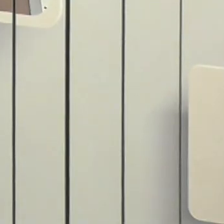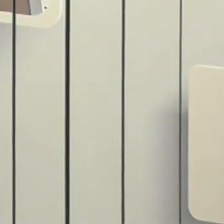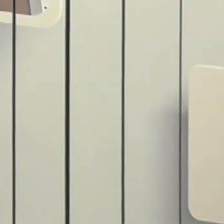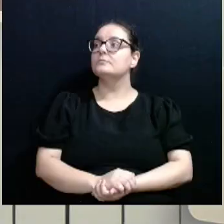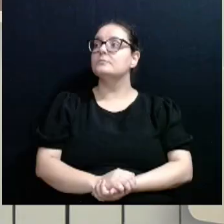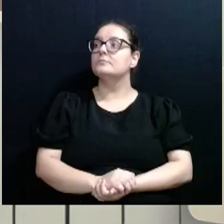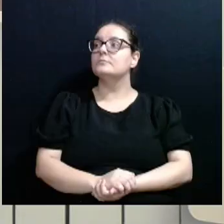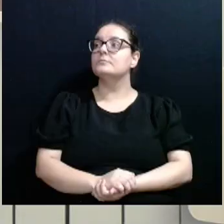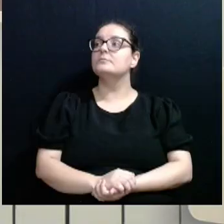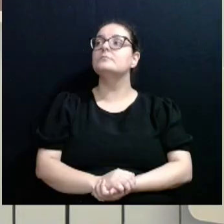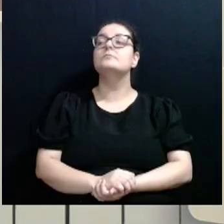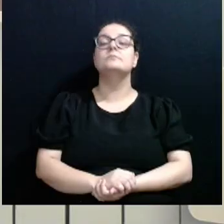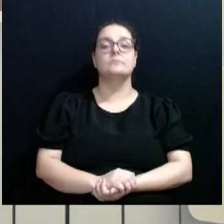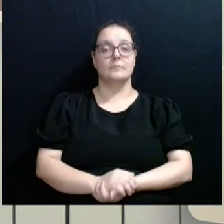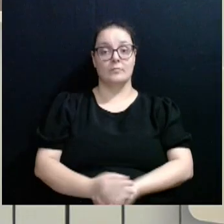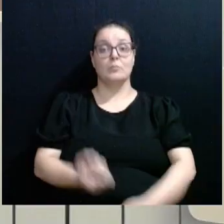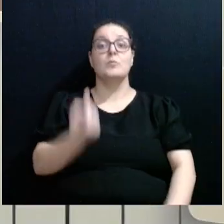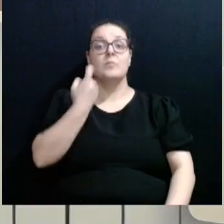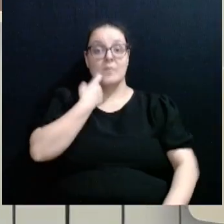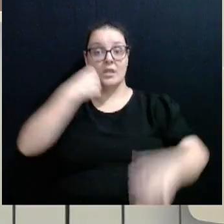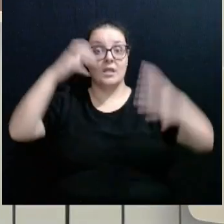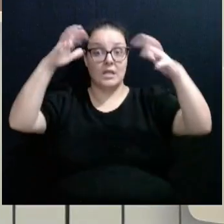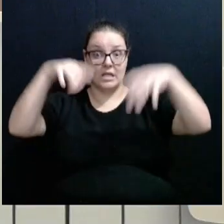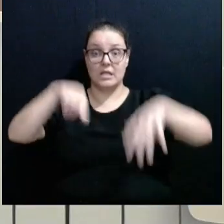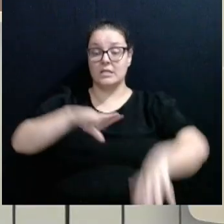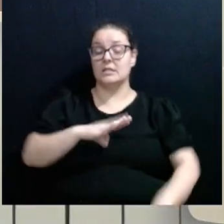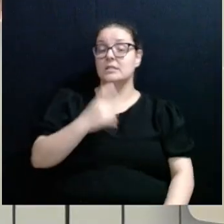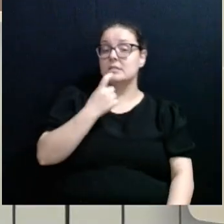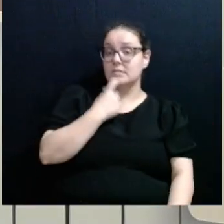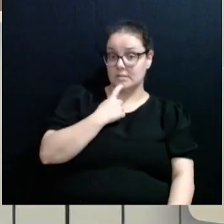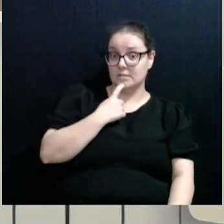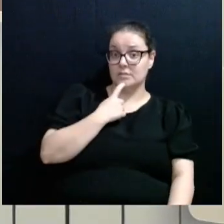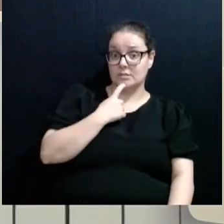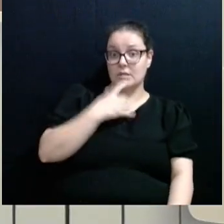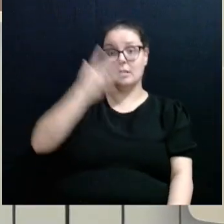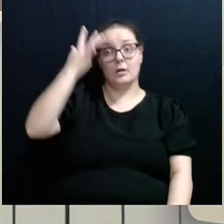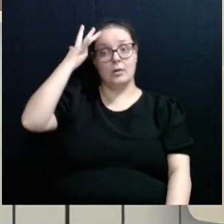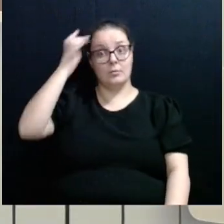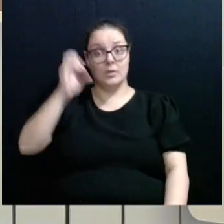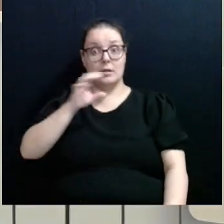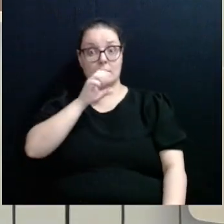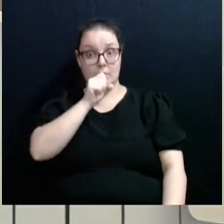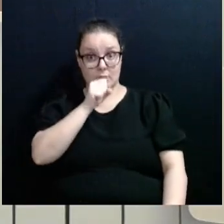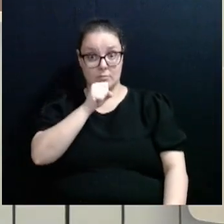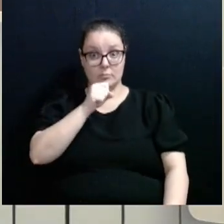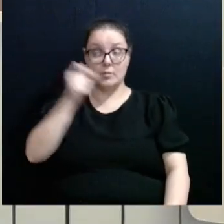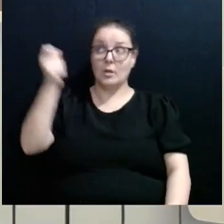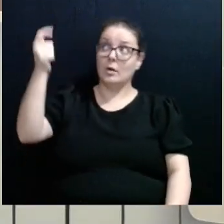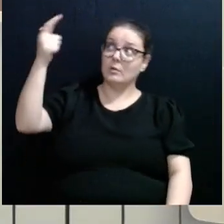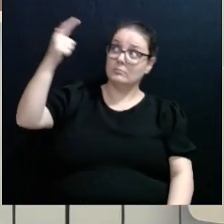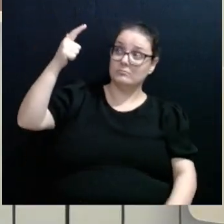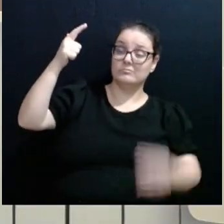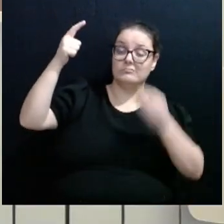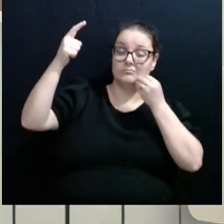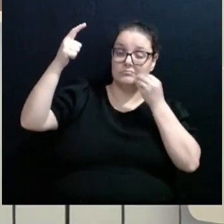Sexta-feira chuvosa aqui na cidade de Campinas. Para amanhã no sábado, o sol tem para aparecer,